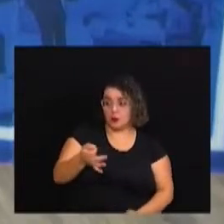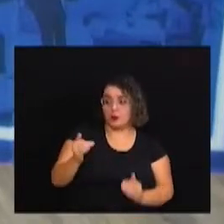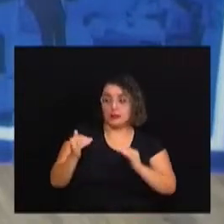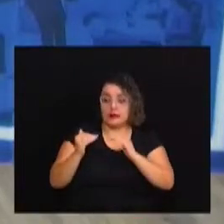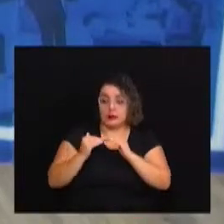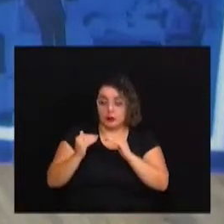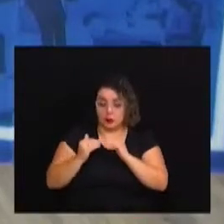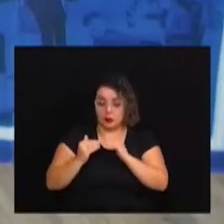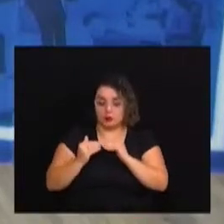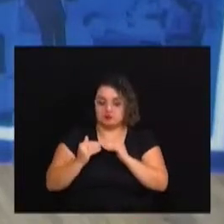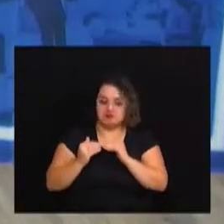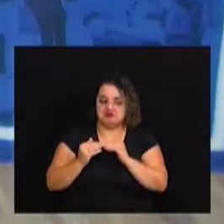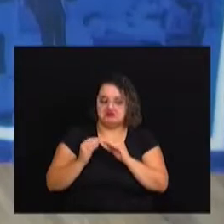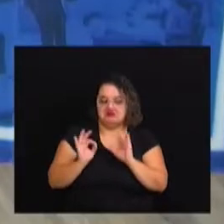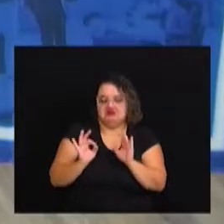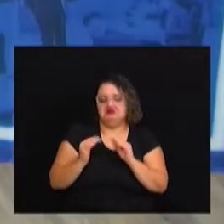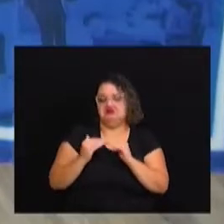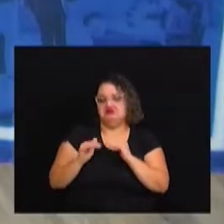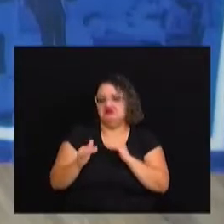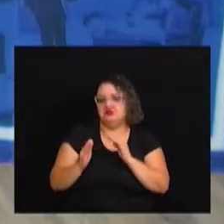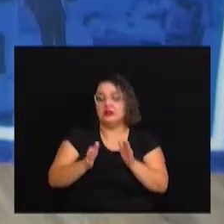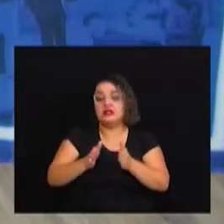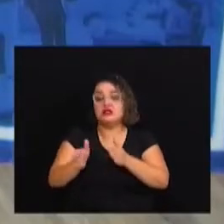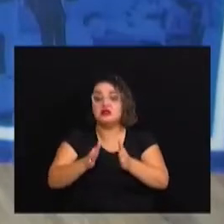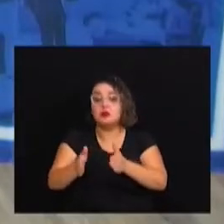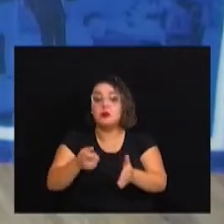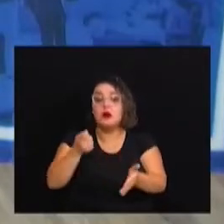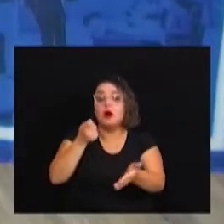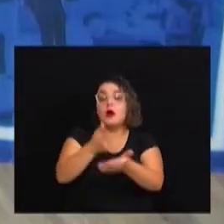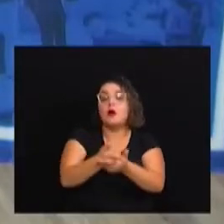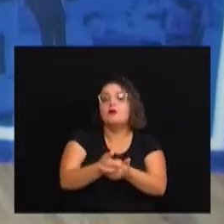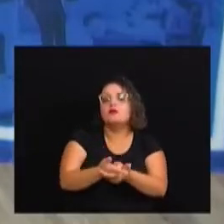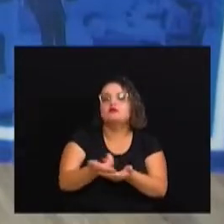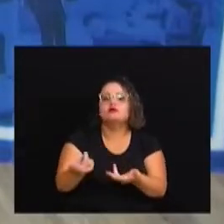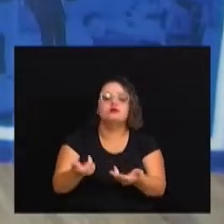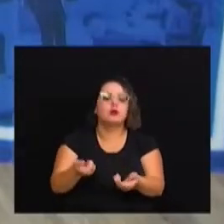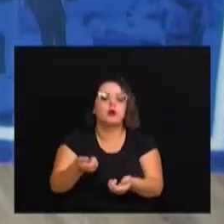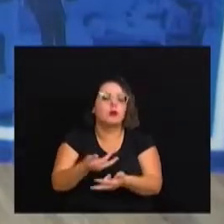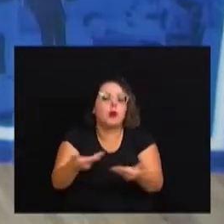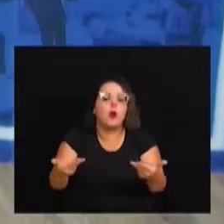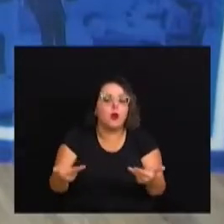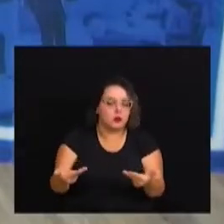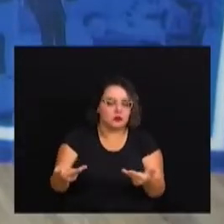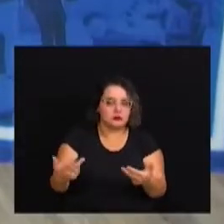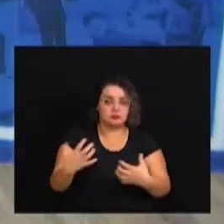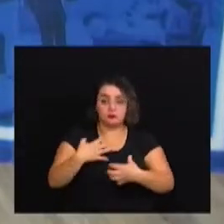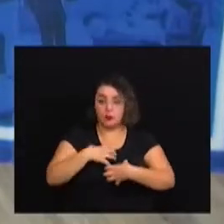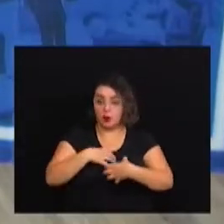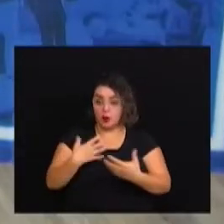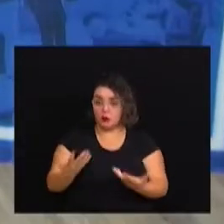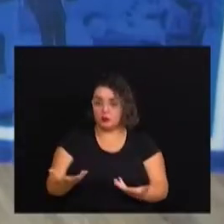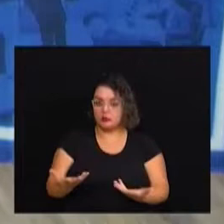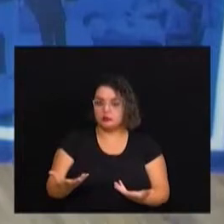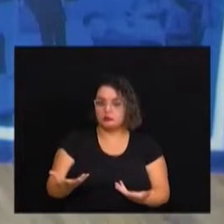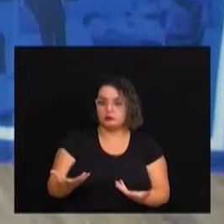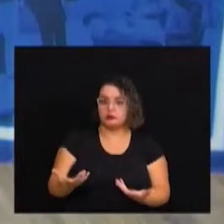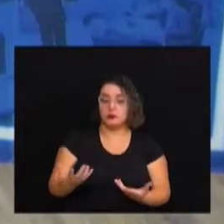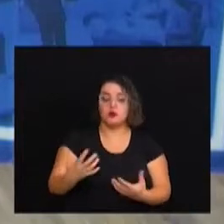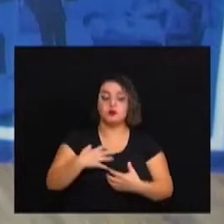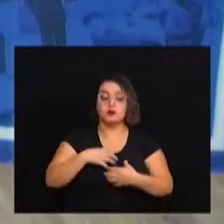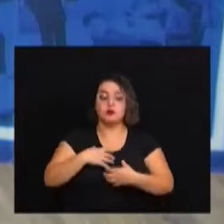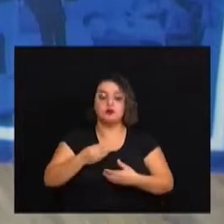você concorda, você acha que não tem nada a ver esse momento de fazer uma compra, de fazer uma aquisição, a sua emoção, os